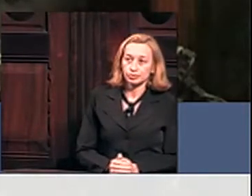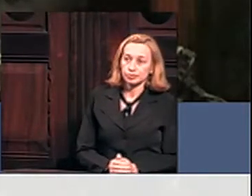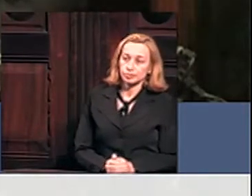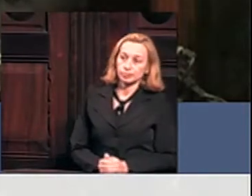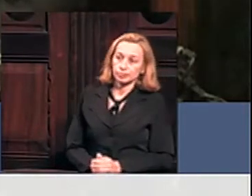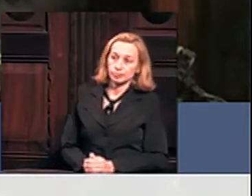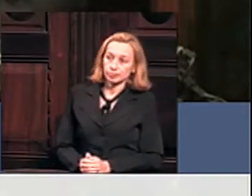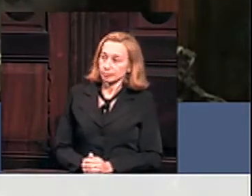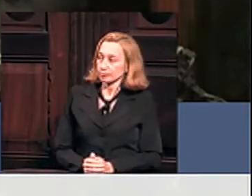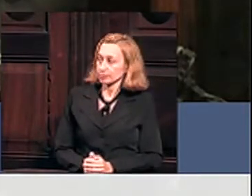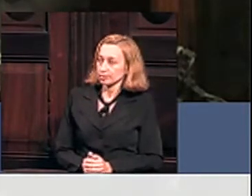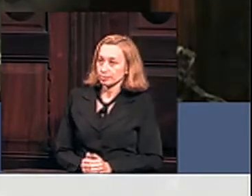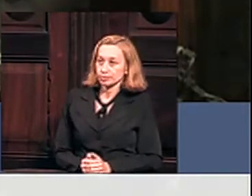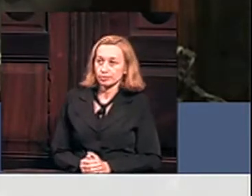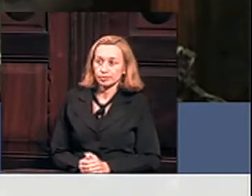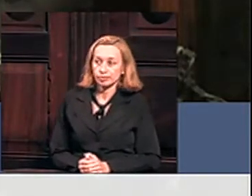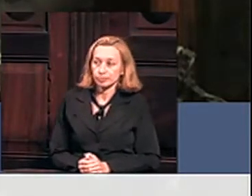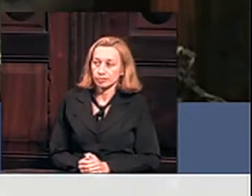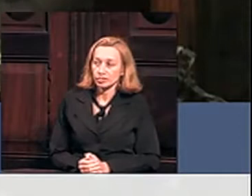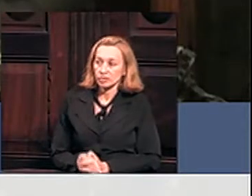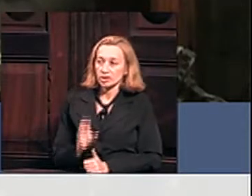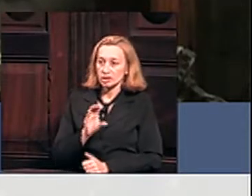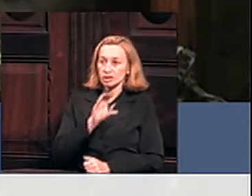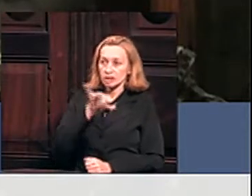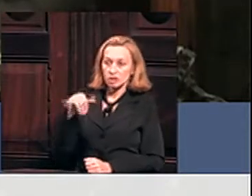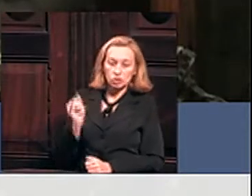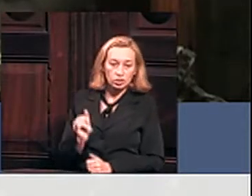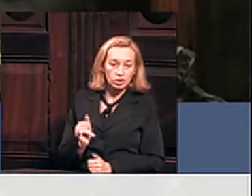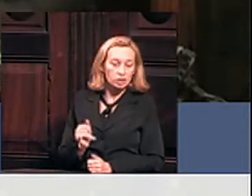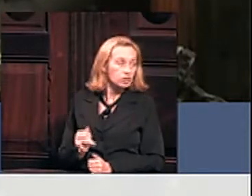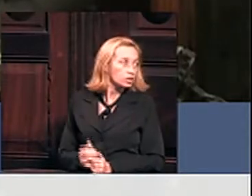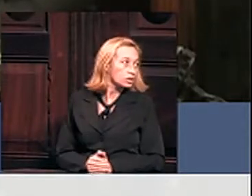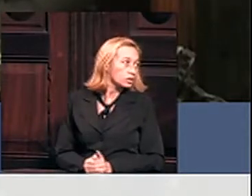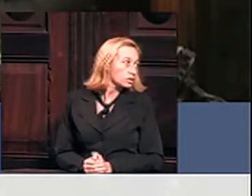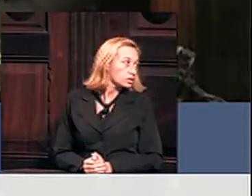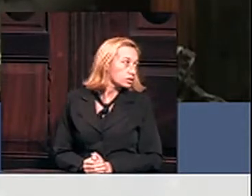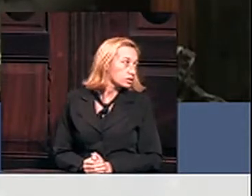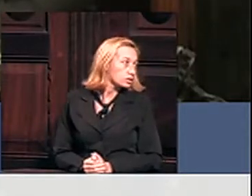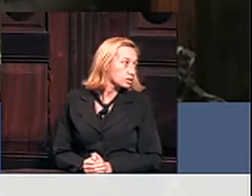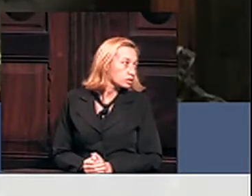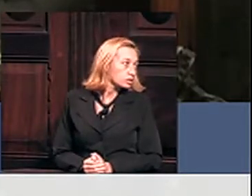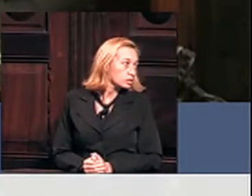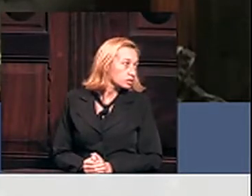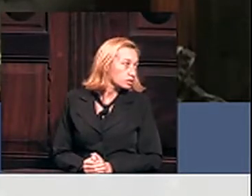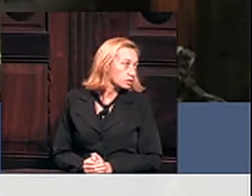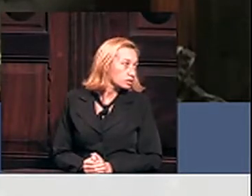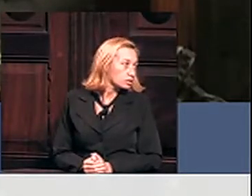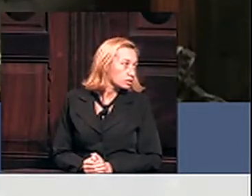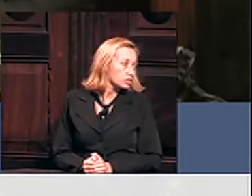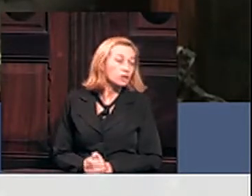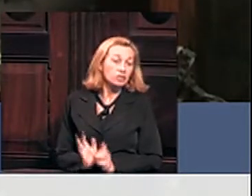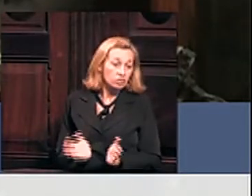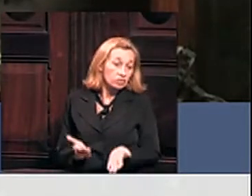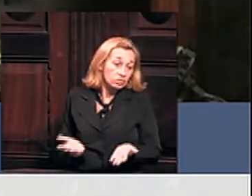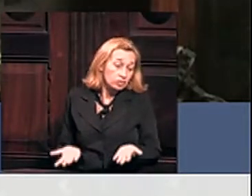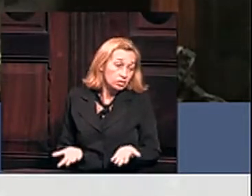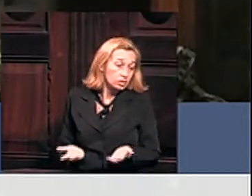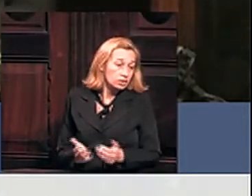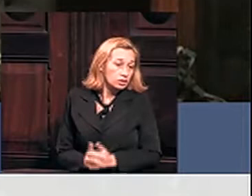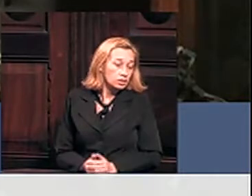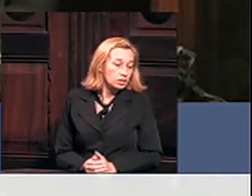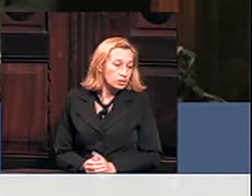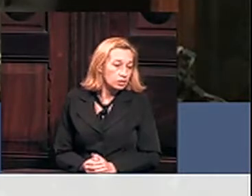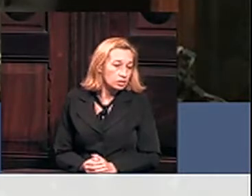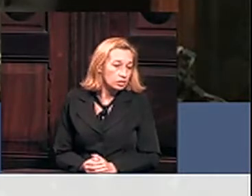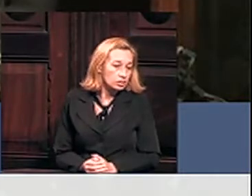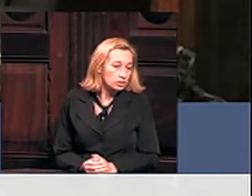Nós votamos o parecer do CCJ com substitutivo. Então, agora, em. Na verdade, já fizemos a votação, né? Mas vamos fazer